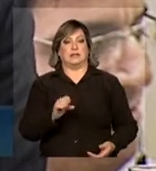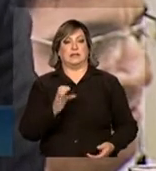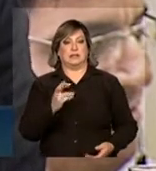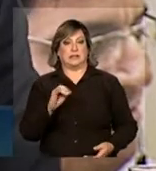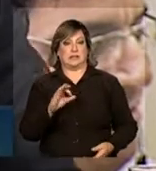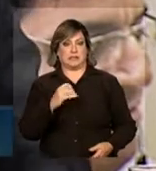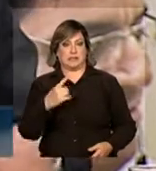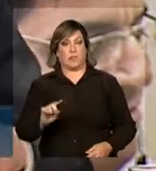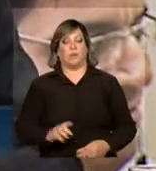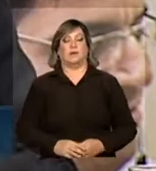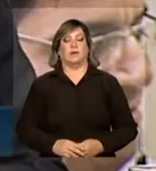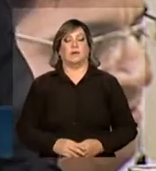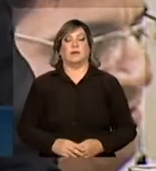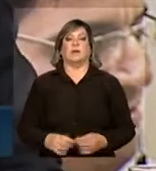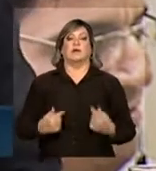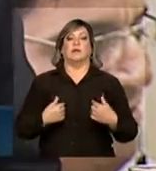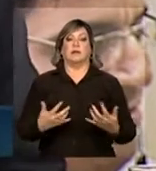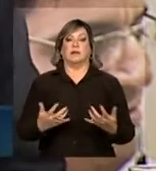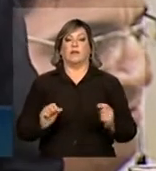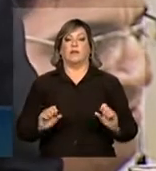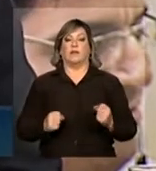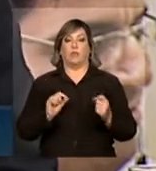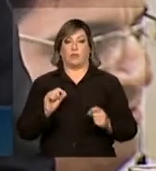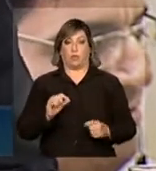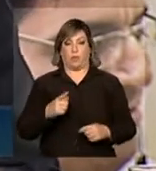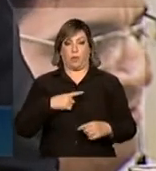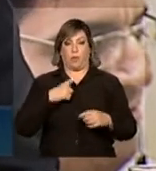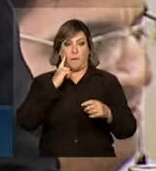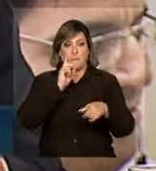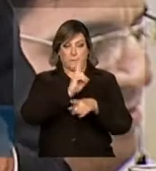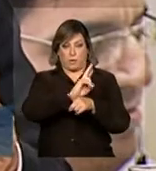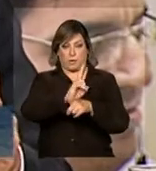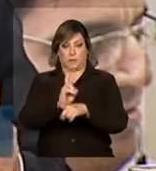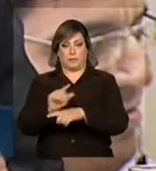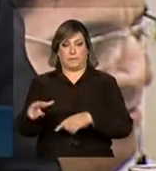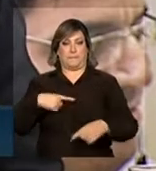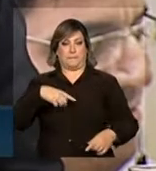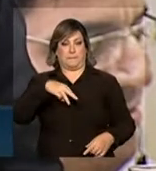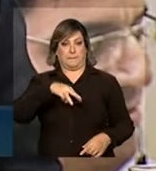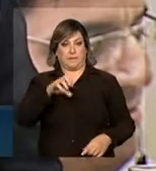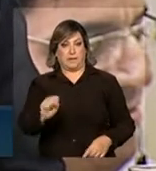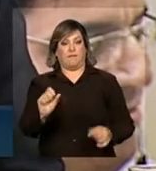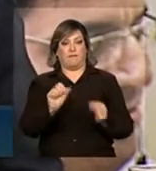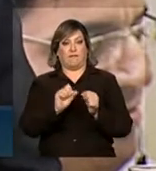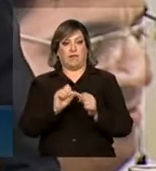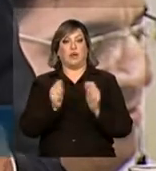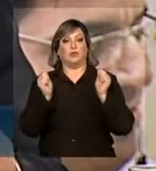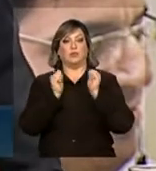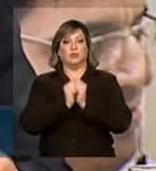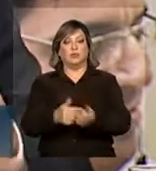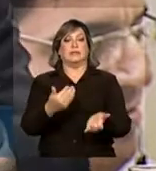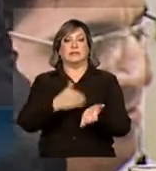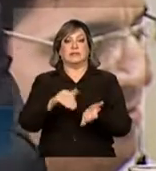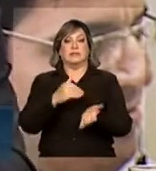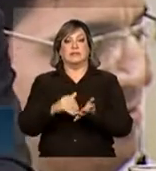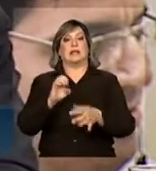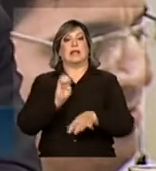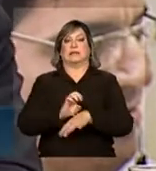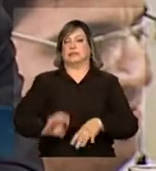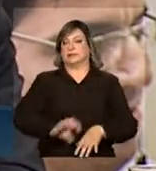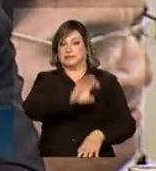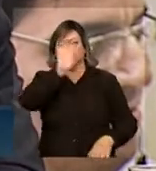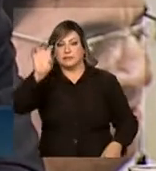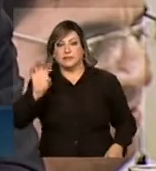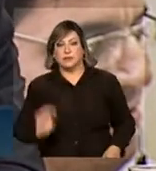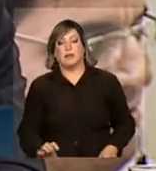eh o monitoramento que o ministério da saúde faz junto com as secretarias Estaduais de saúde as secretarias municipais